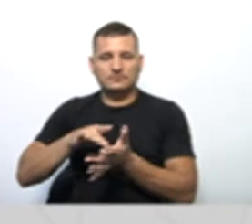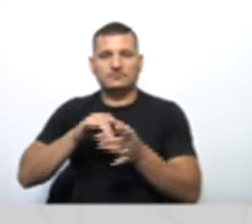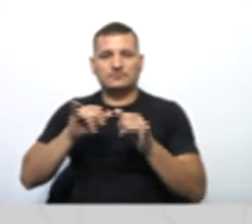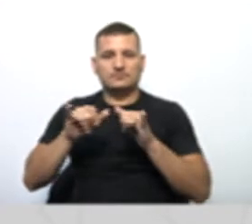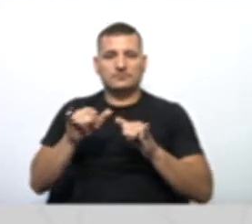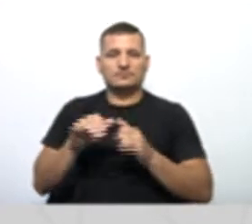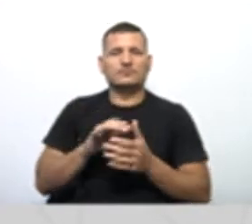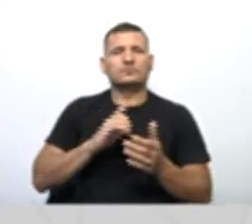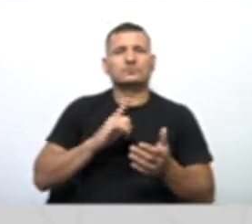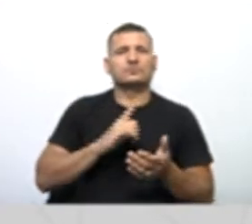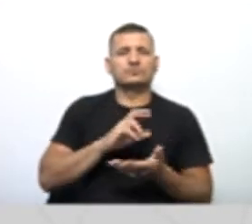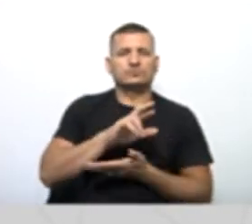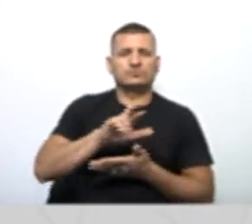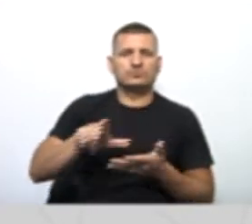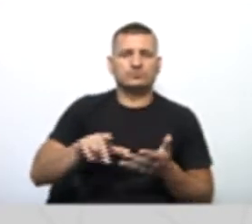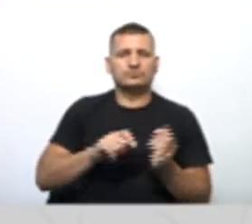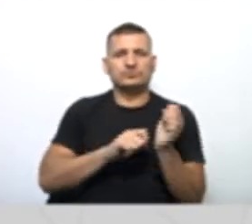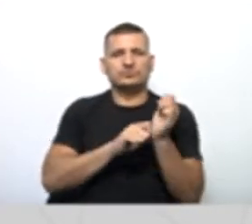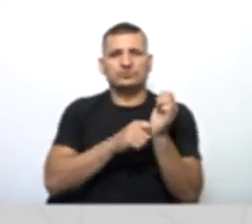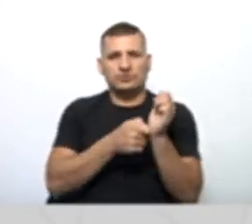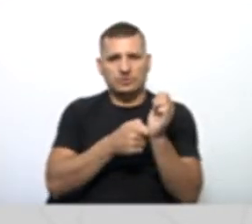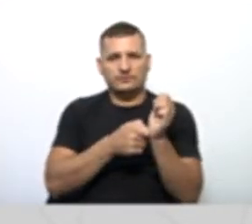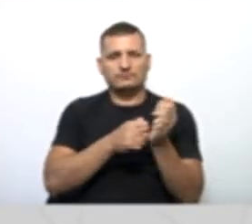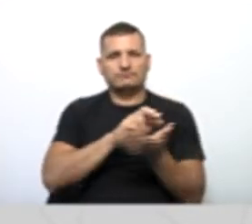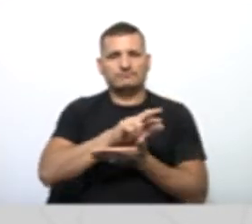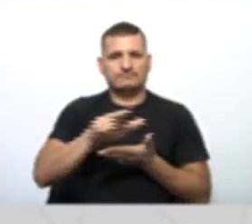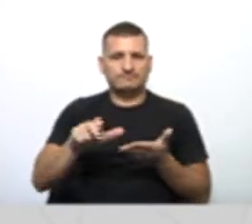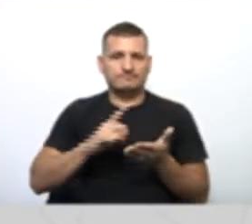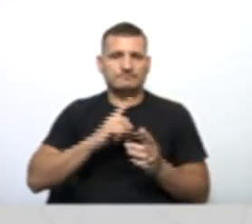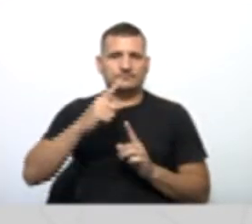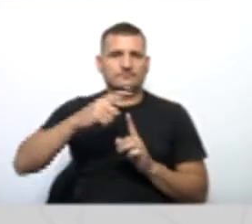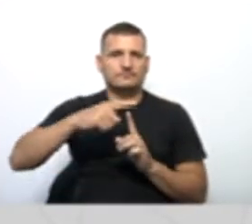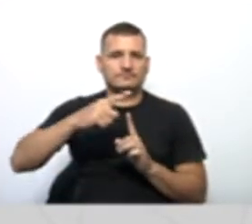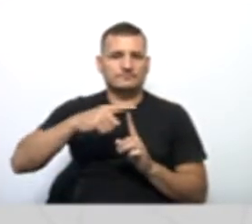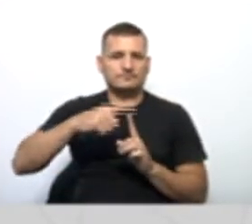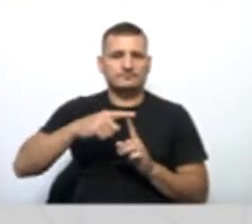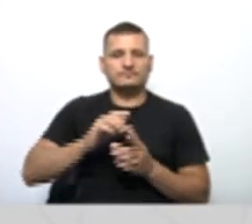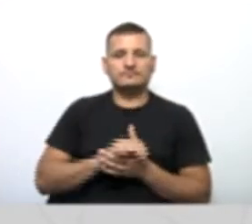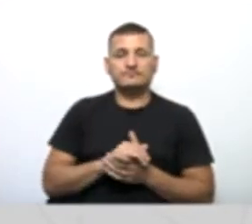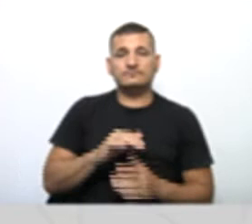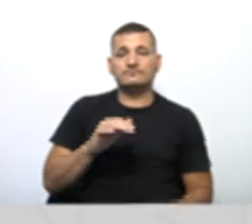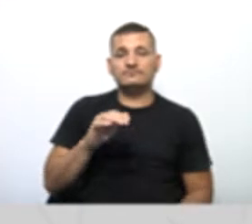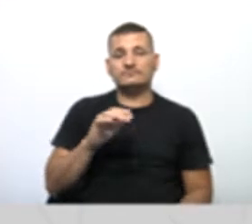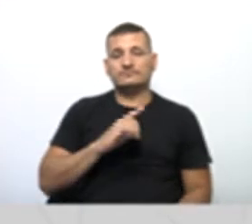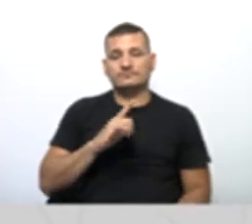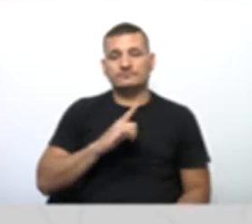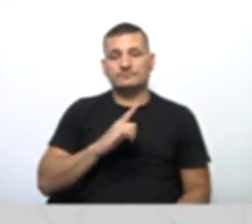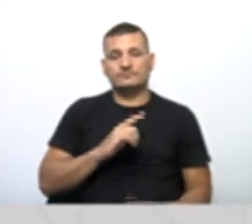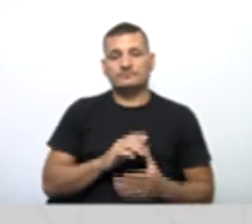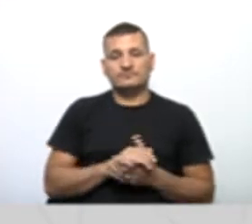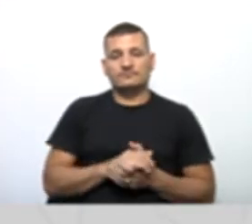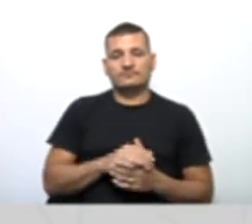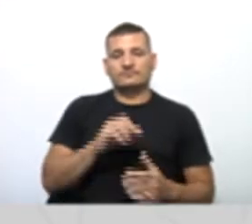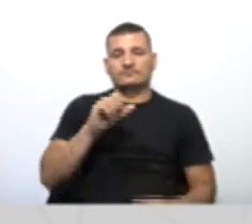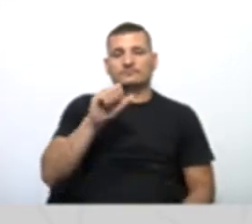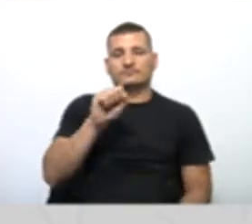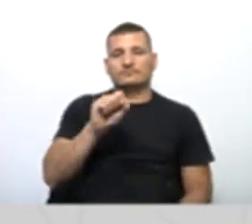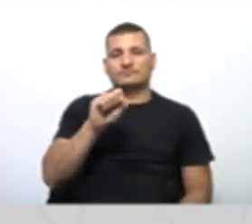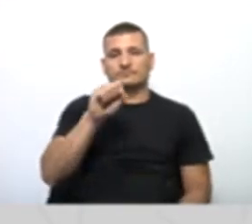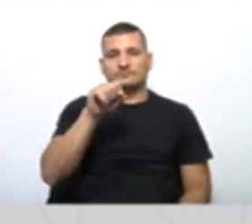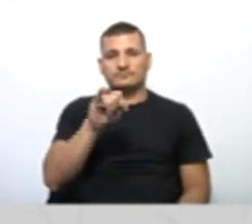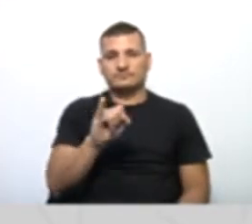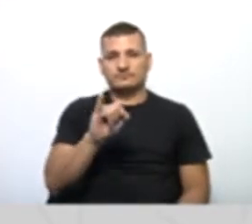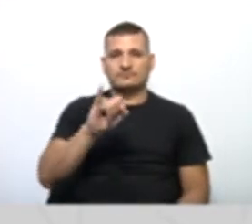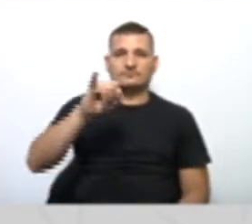né? de criptografia que é relacionado com as chaves. Temos a criptografia simétrica, que é